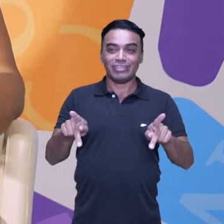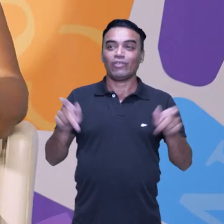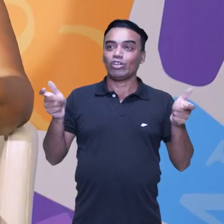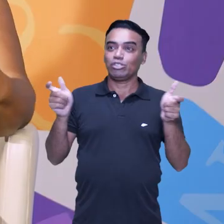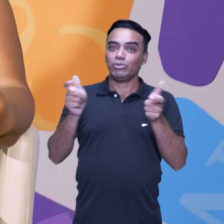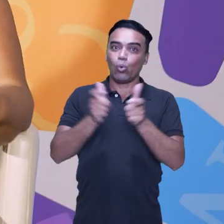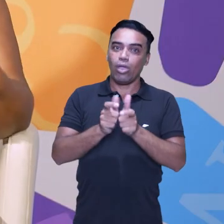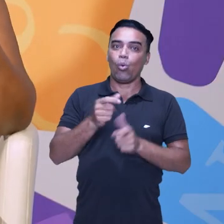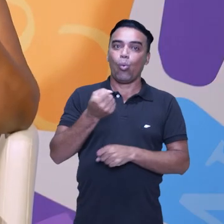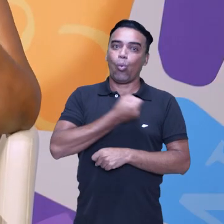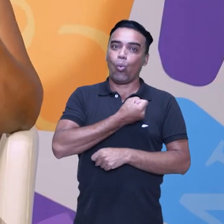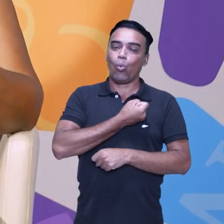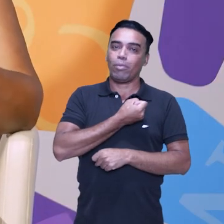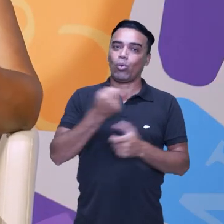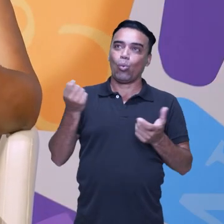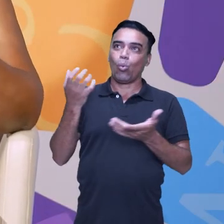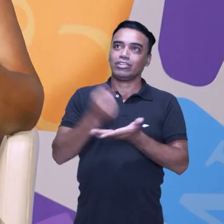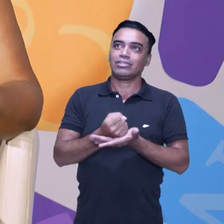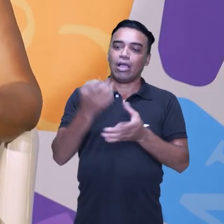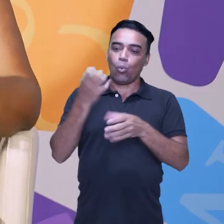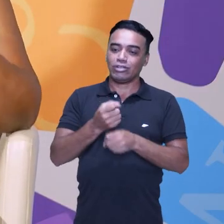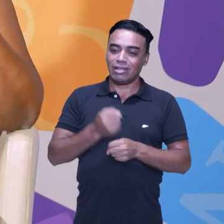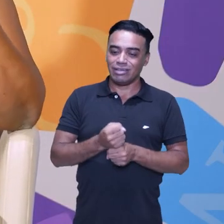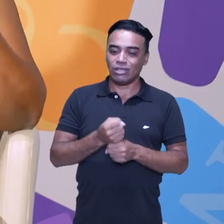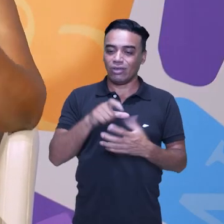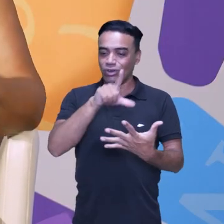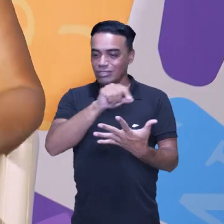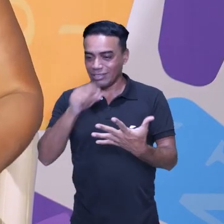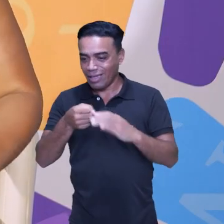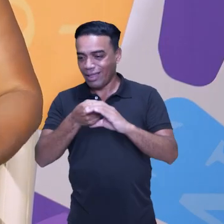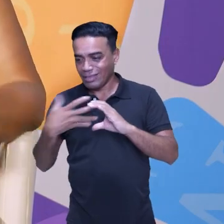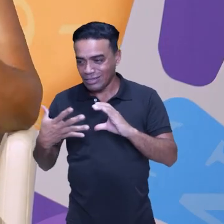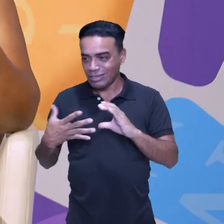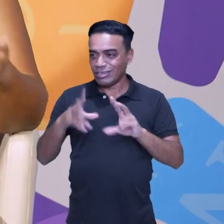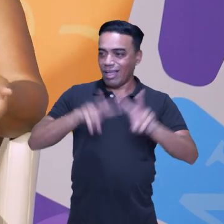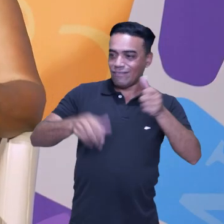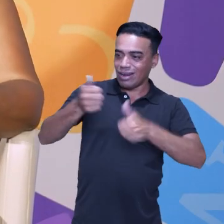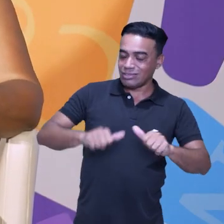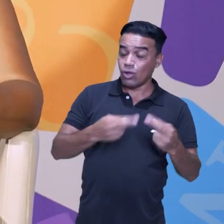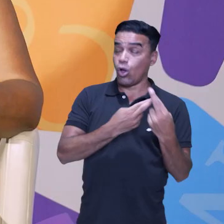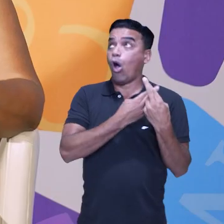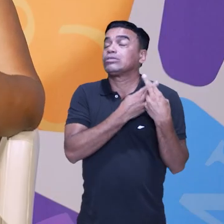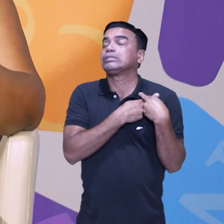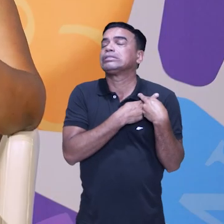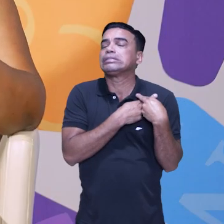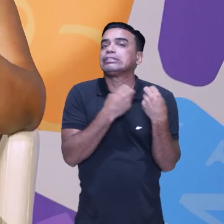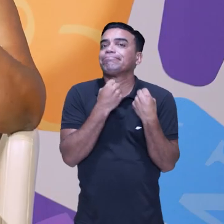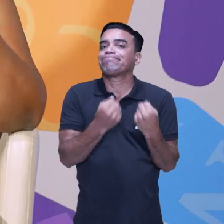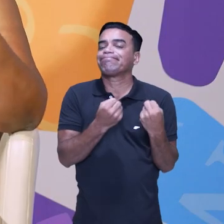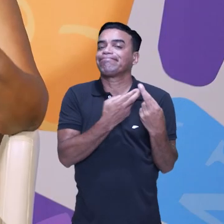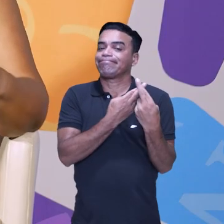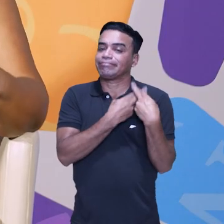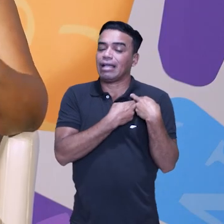reduzido o número. Eu falava, poxa, quem que eu vou escolher? Como que é o critério? Qual que é a forma de avaliação? Que responsabilidade, né? E